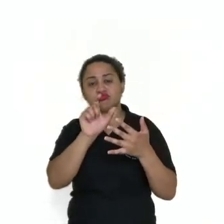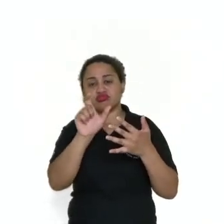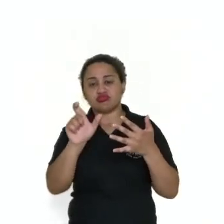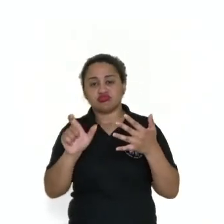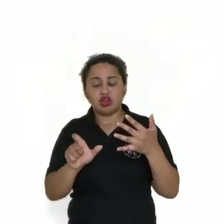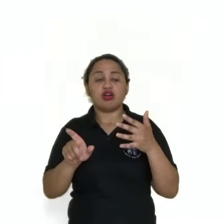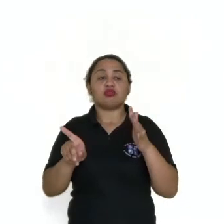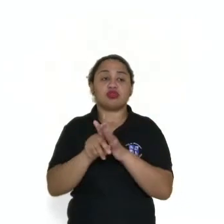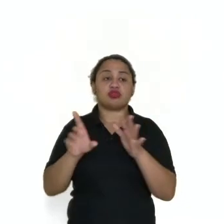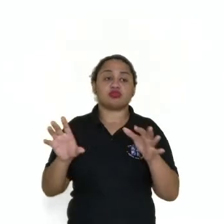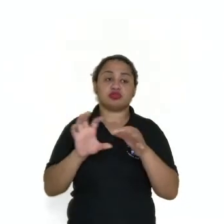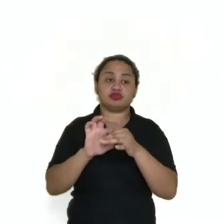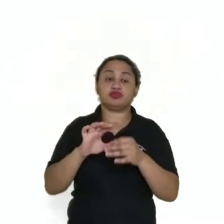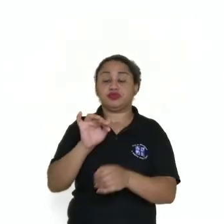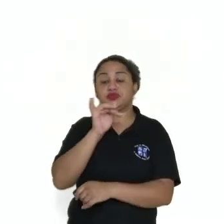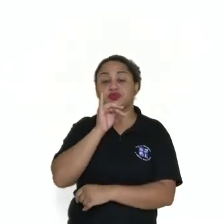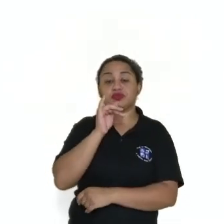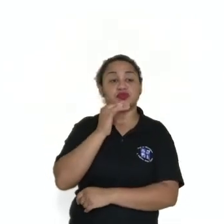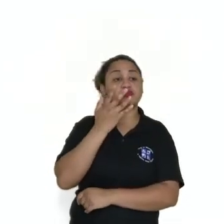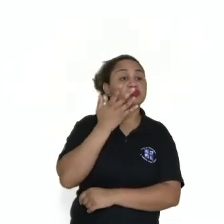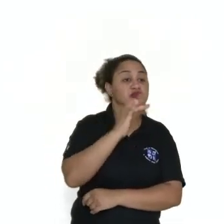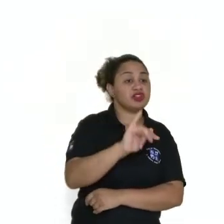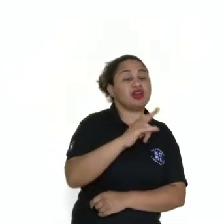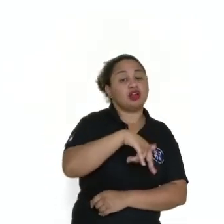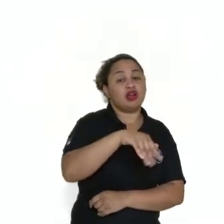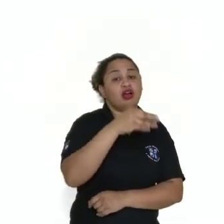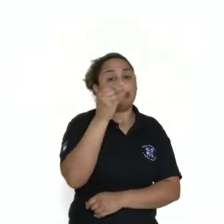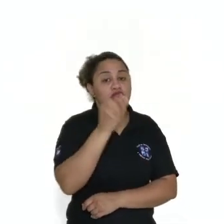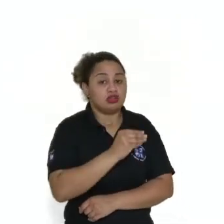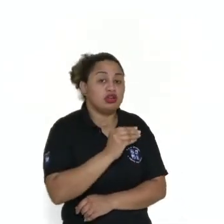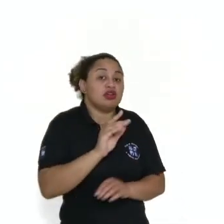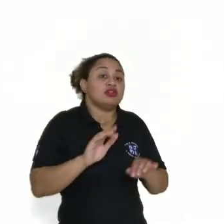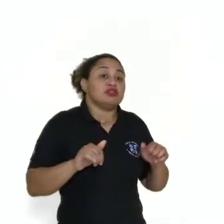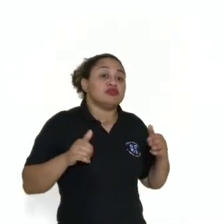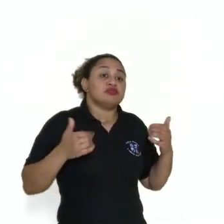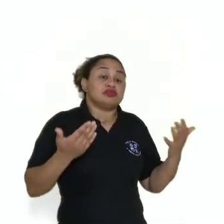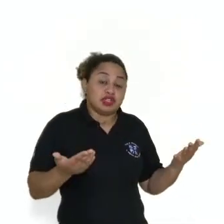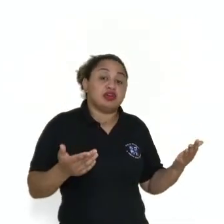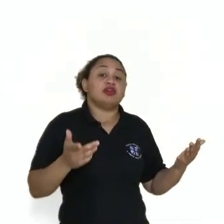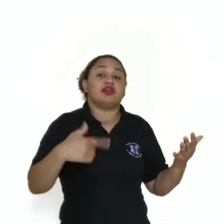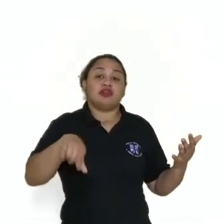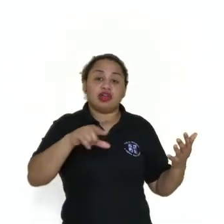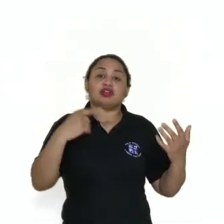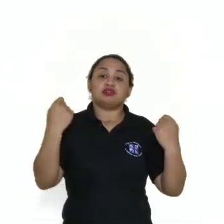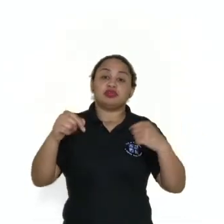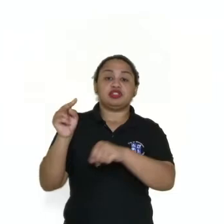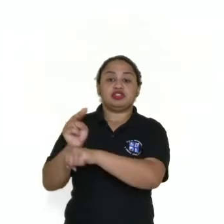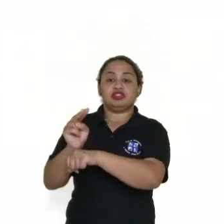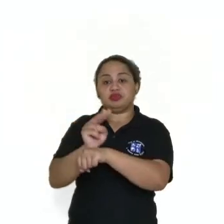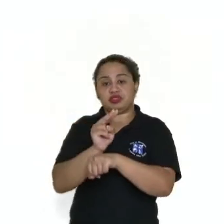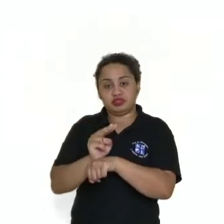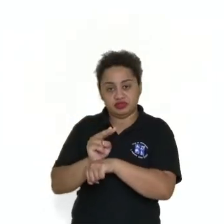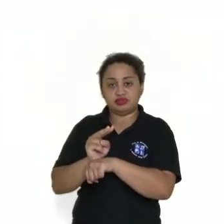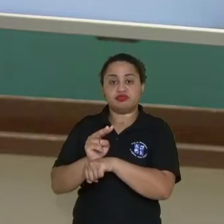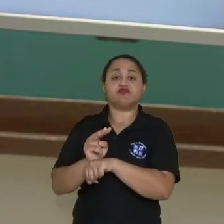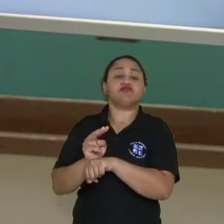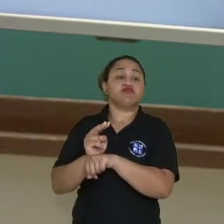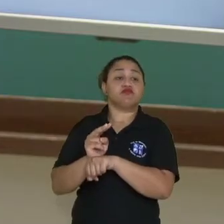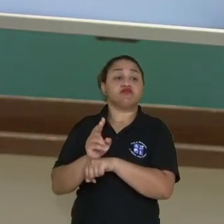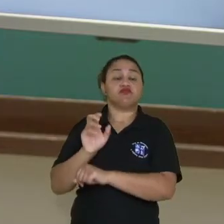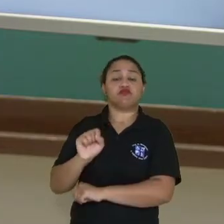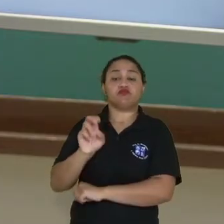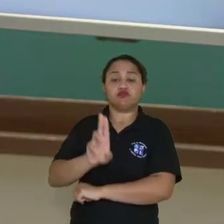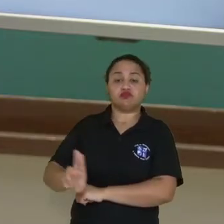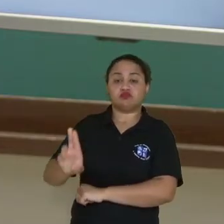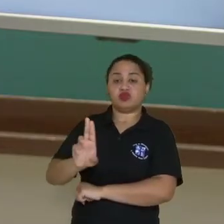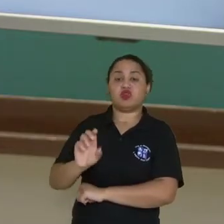isso. Exemplo, as crianças são vulneráveis, portanto, carecem de proteção. Certo? Nós podemos utilizar,